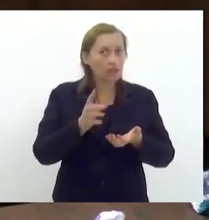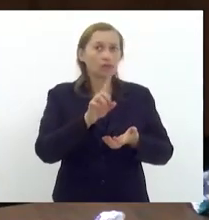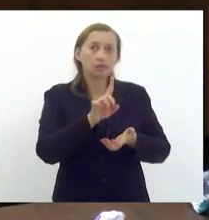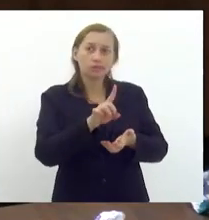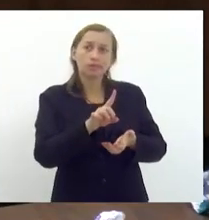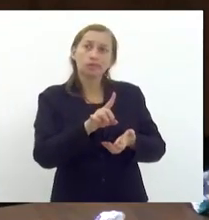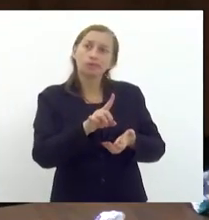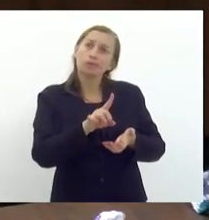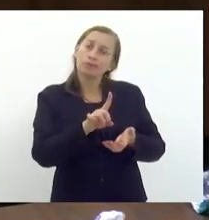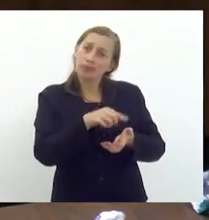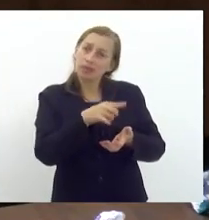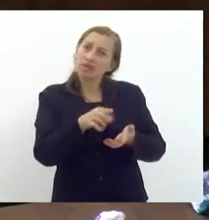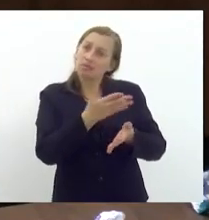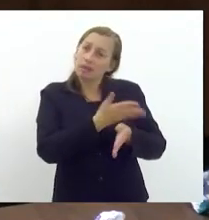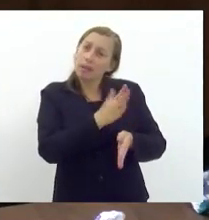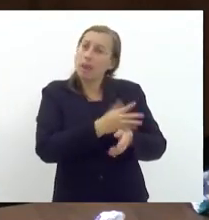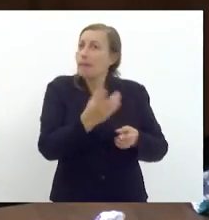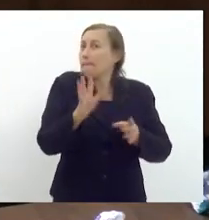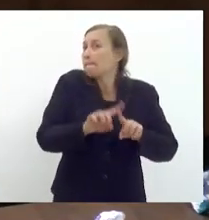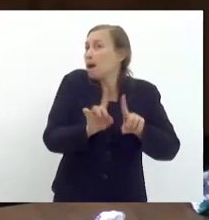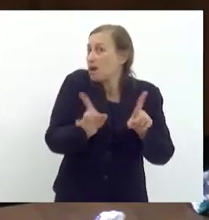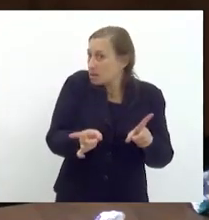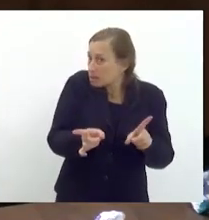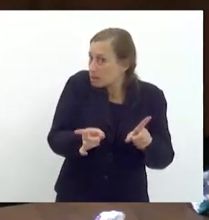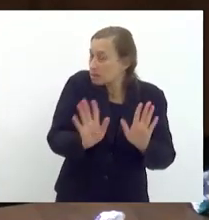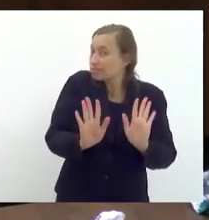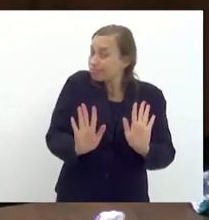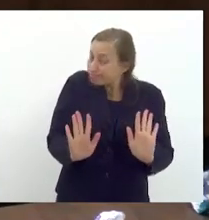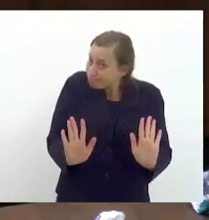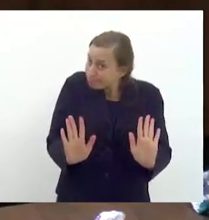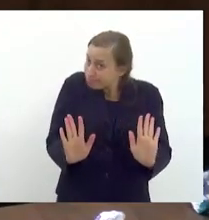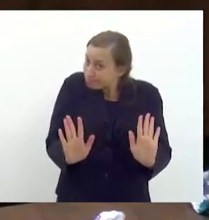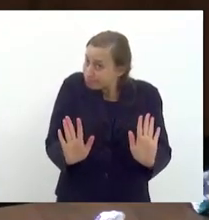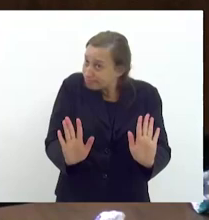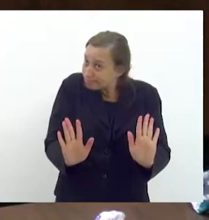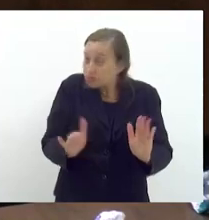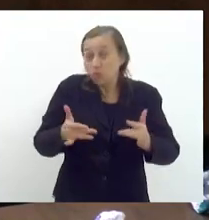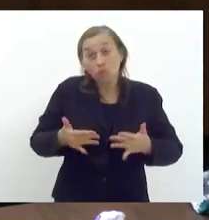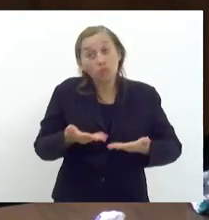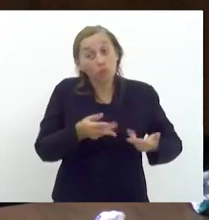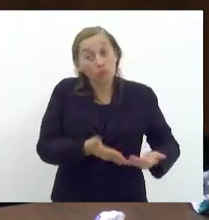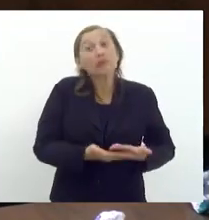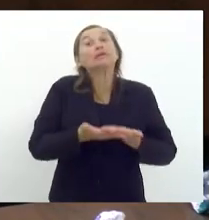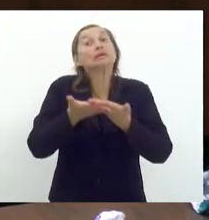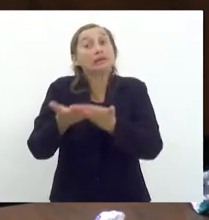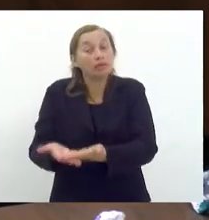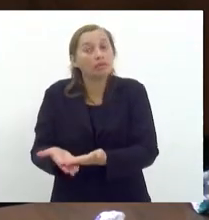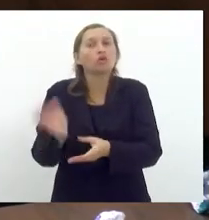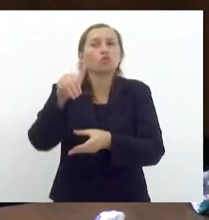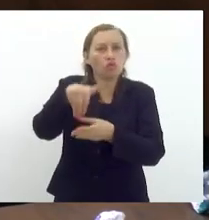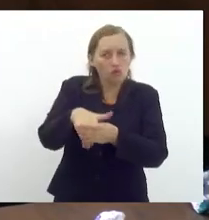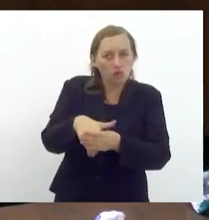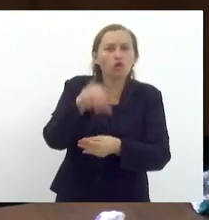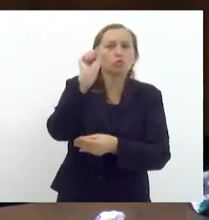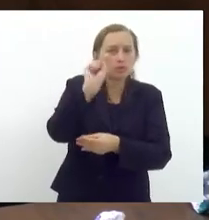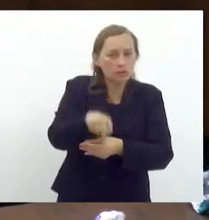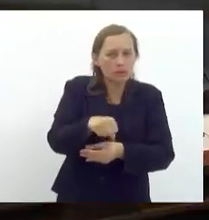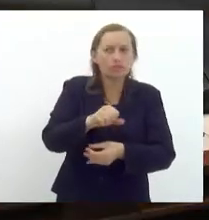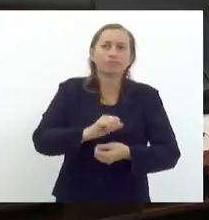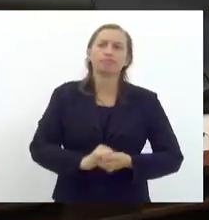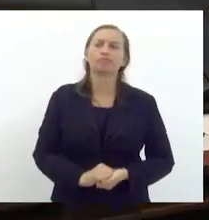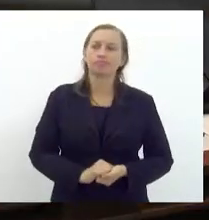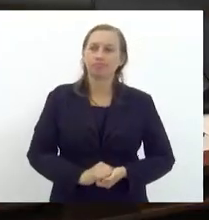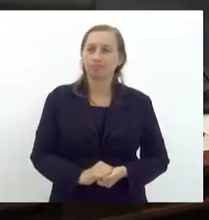essa prática Mas de qualquer forma estou encaminhando o voto sim